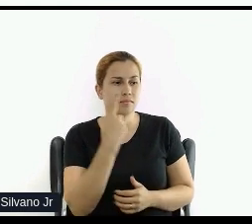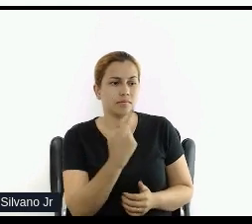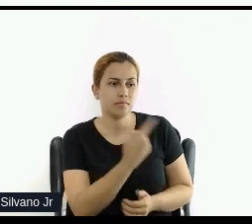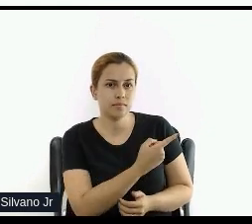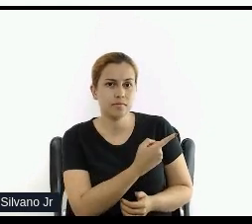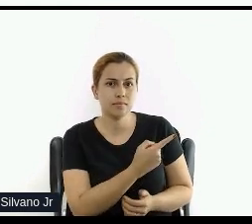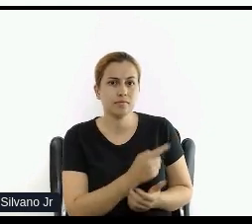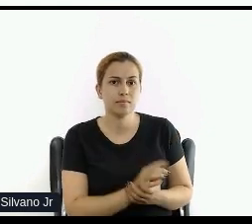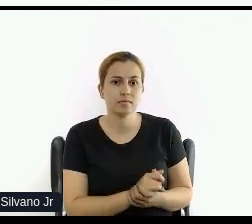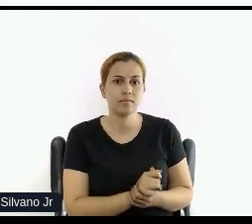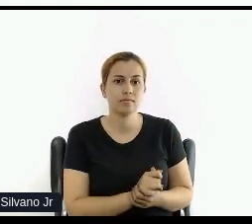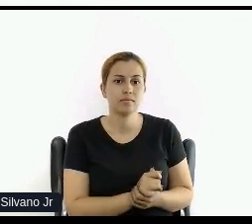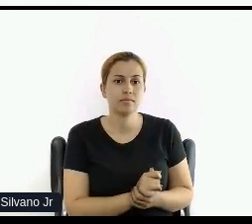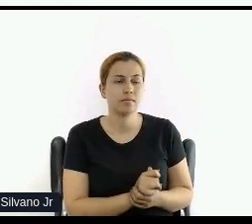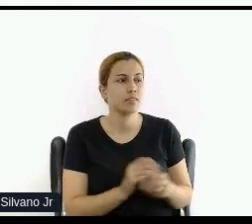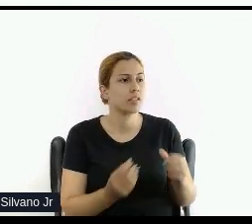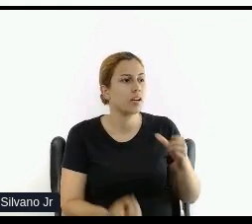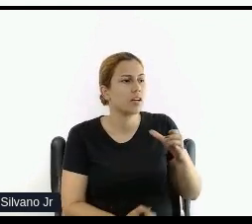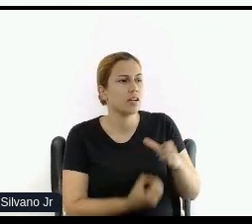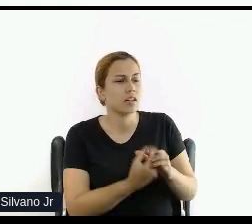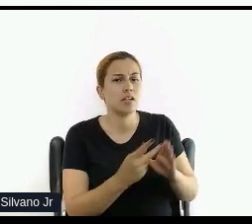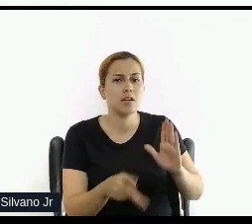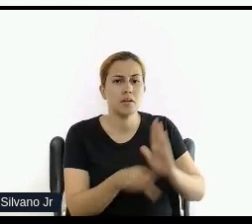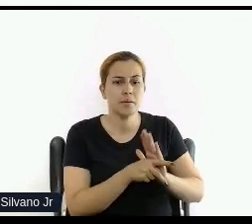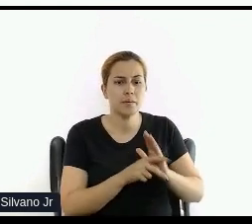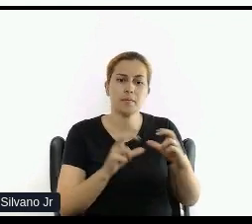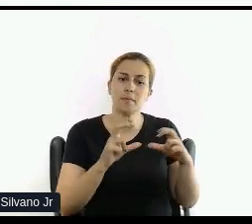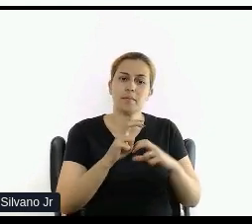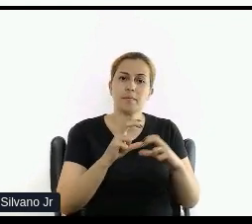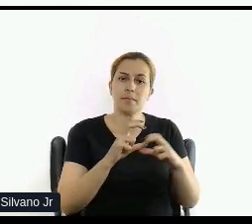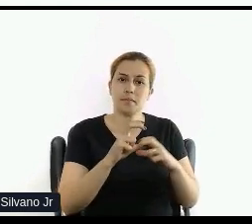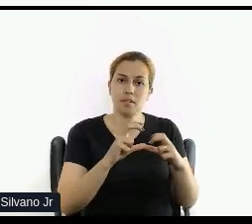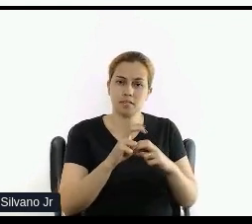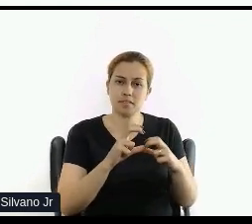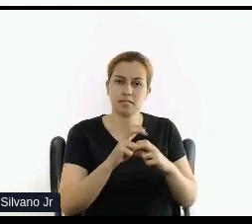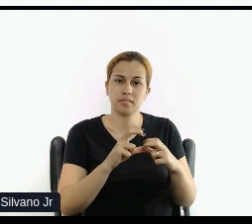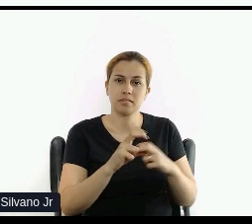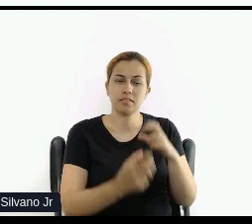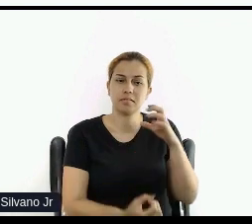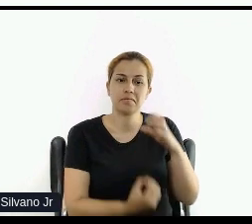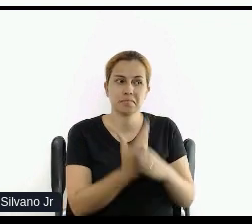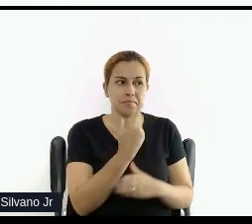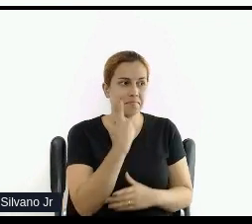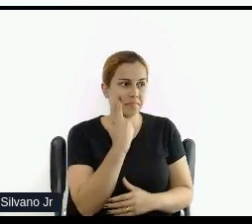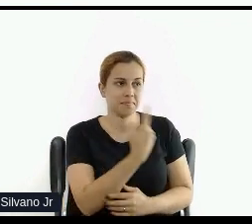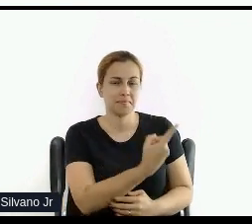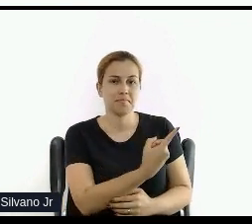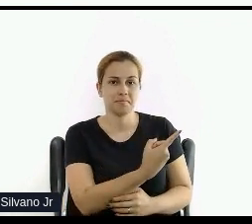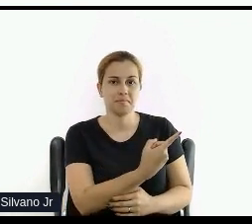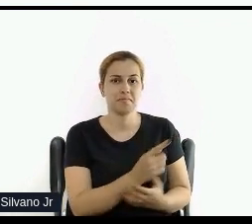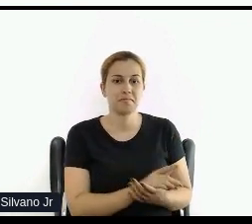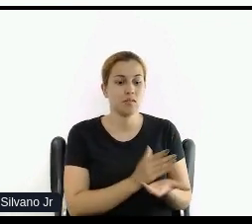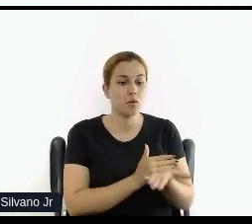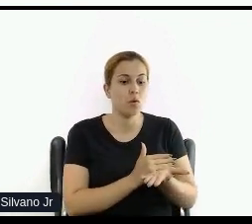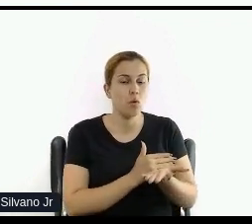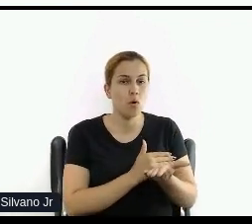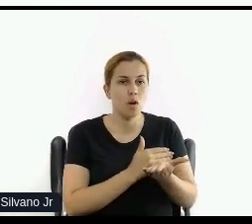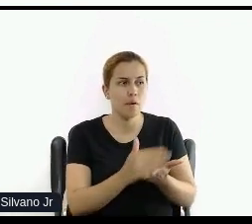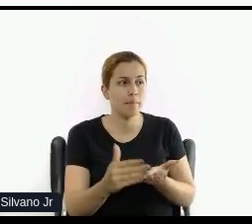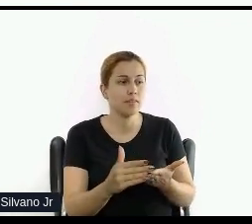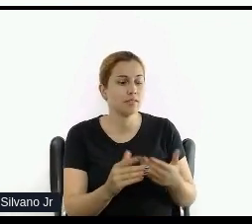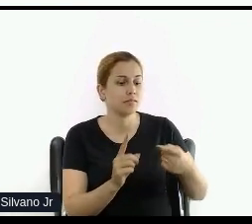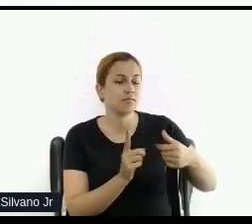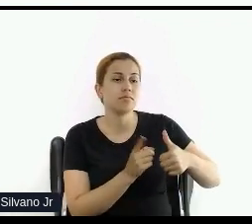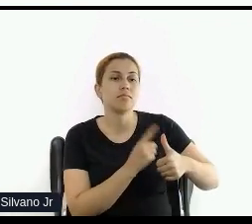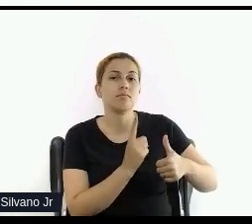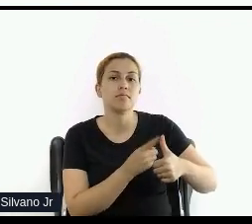que eu escrevi aqui foi um código Python, beleza? Quando eu vou começar aqui minha implementação, o primeiro ponto que eu faço é rodar